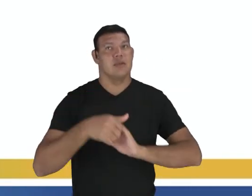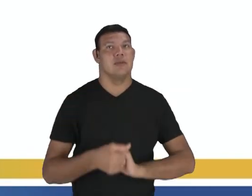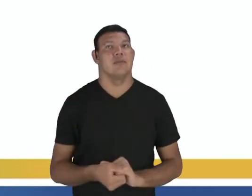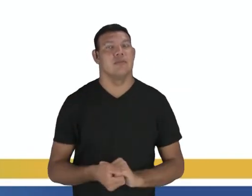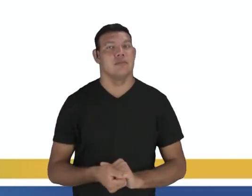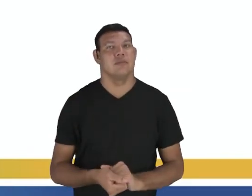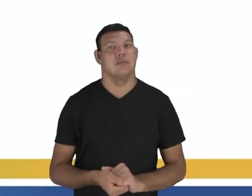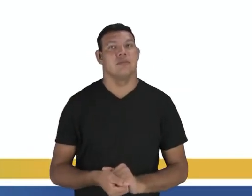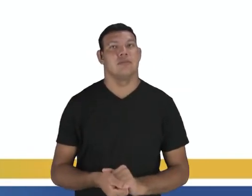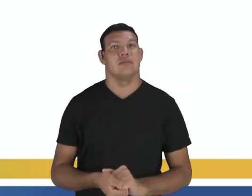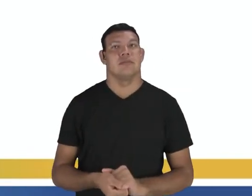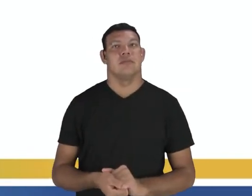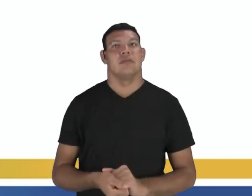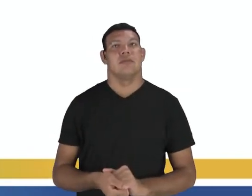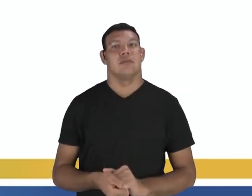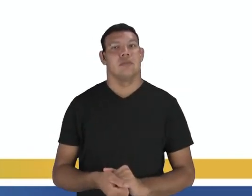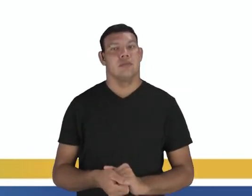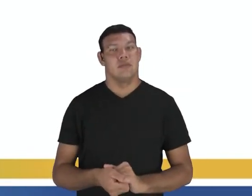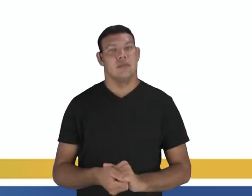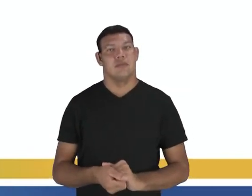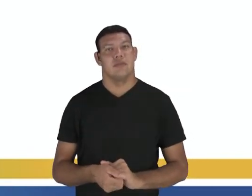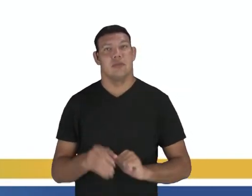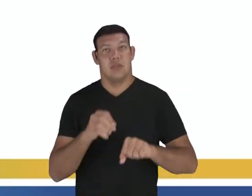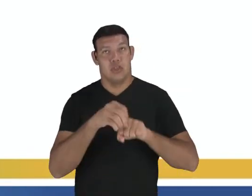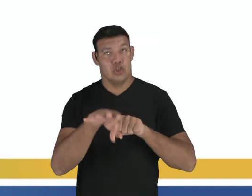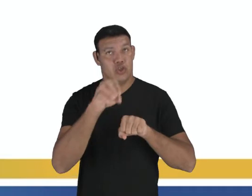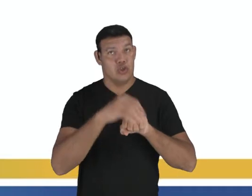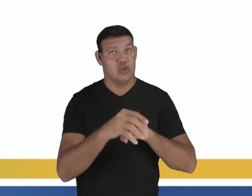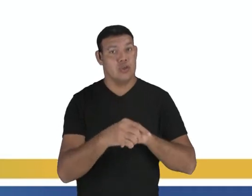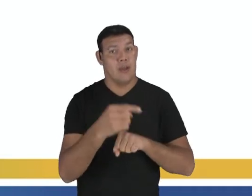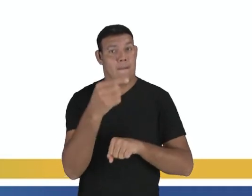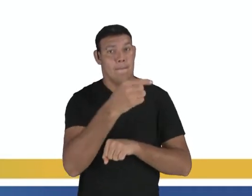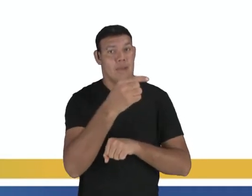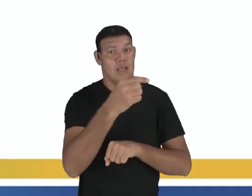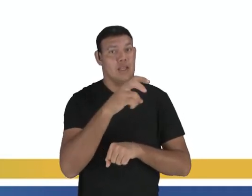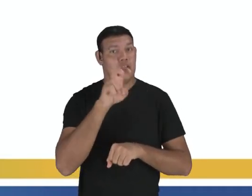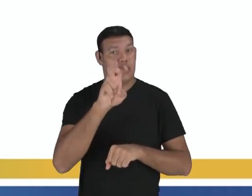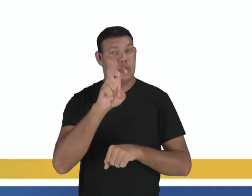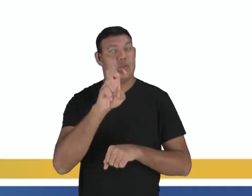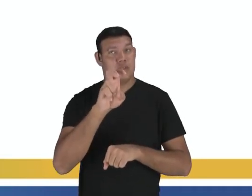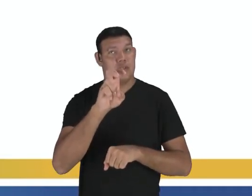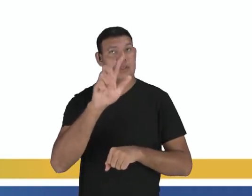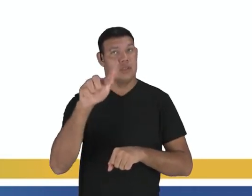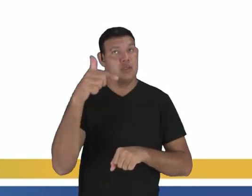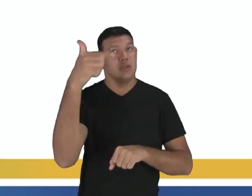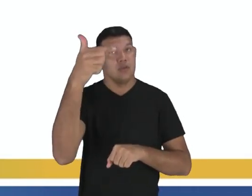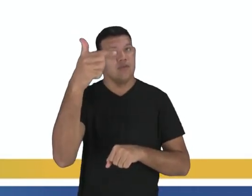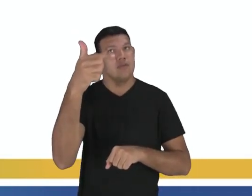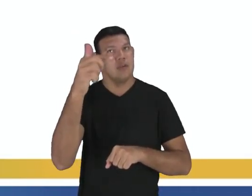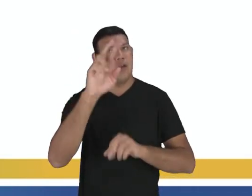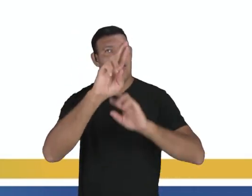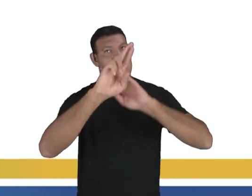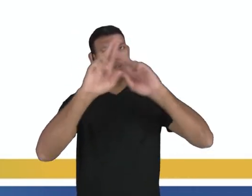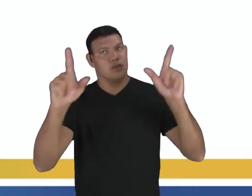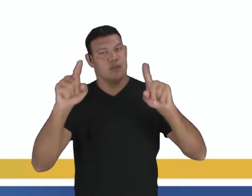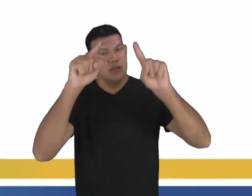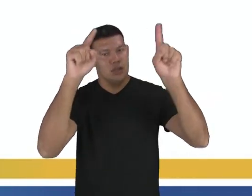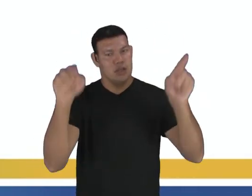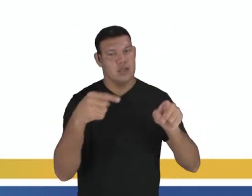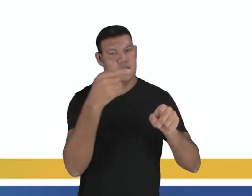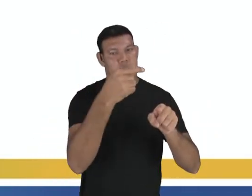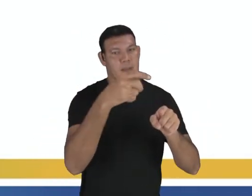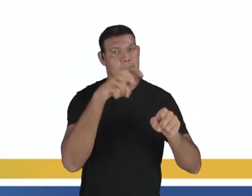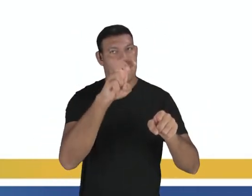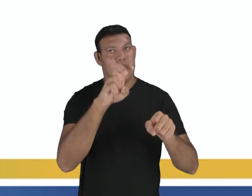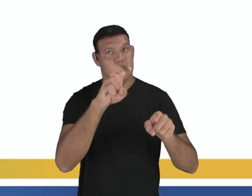quadrado quando está dentro do parênteses. Por quê? Porque quando está fora do parênteses, esse ao quadrado ele significa